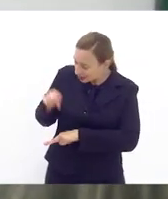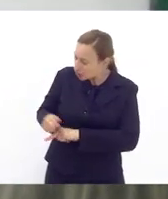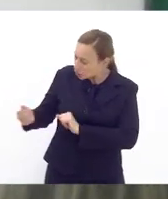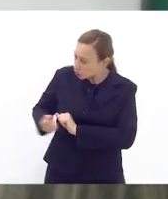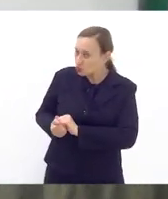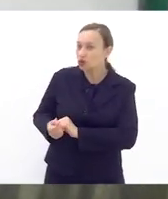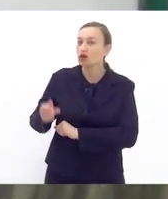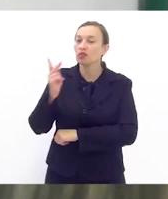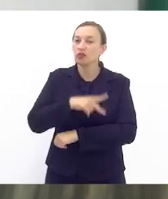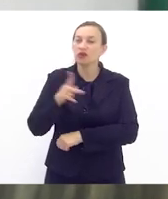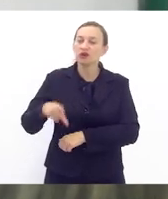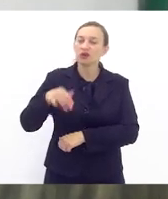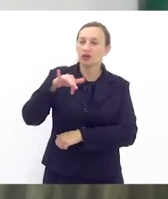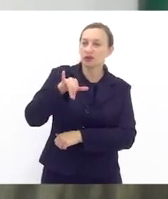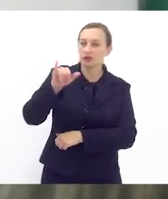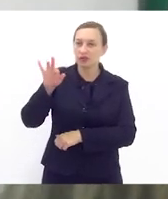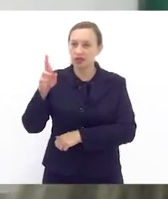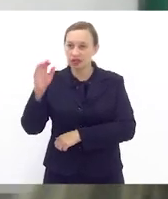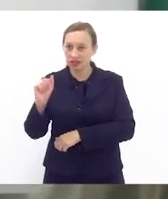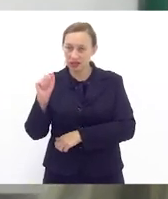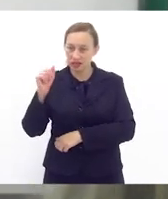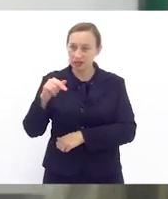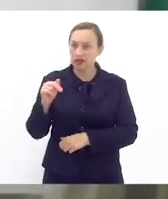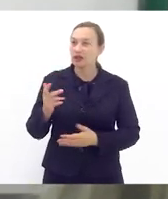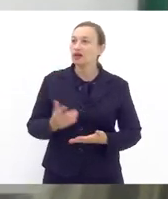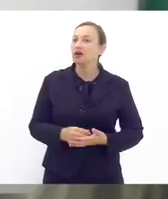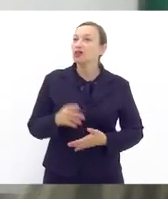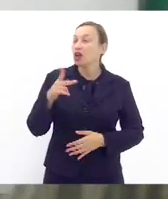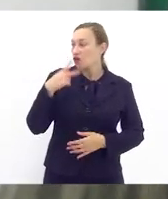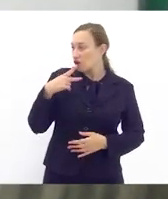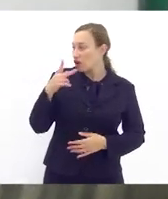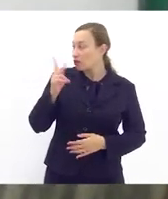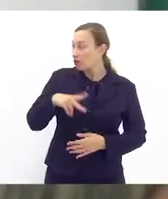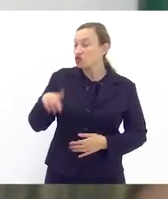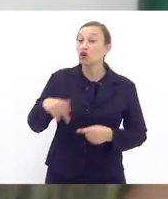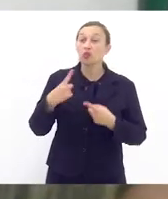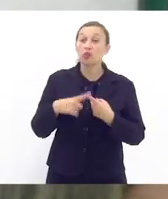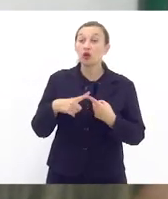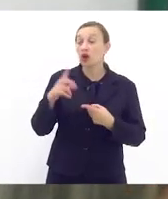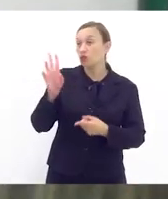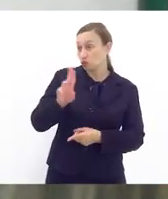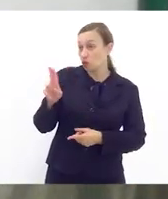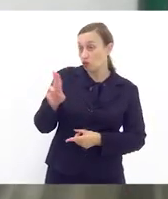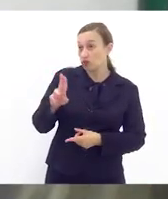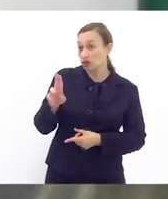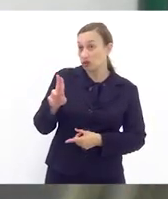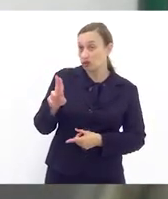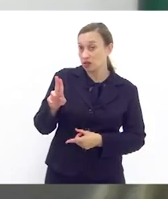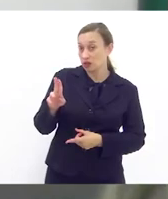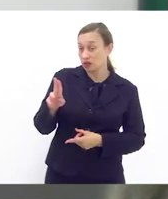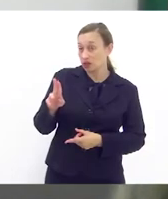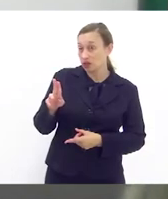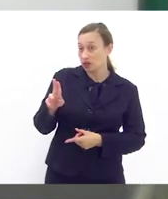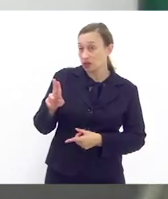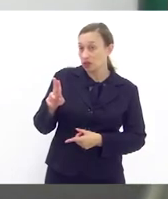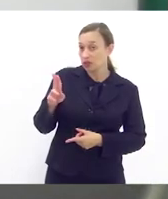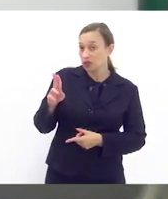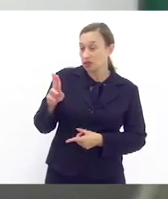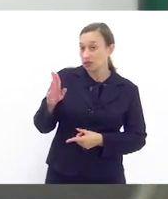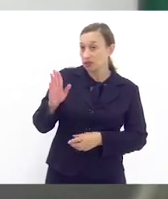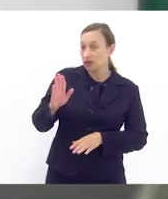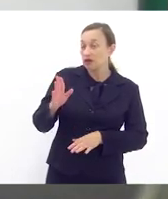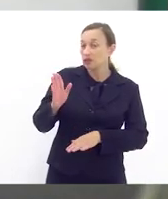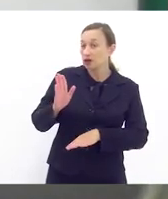professora amiga por causa da filmagem eu falo Professora porque eu acho que é o nome que é A nomenclatura mais